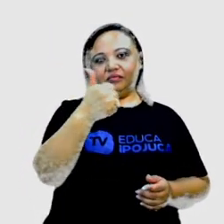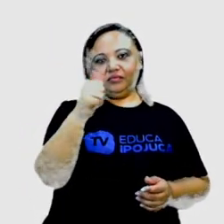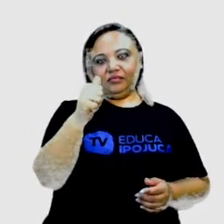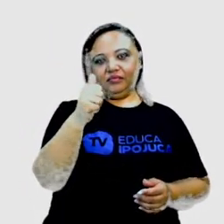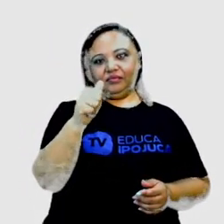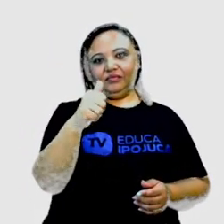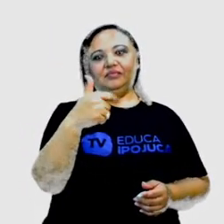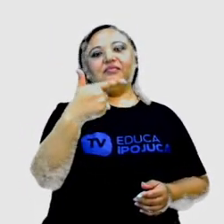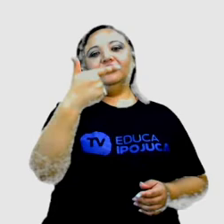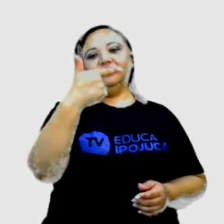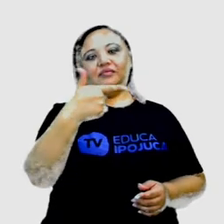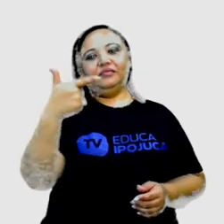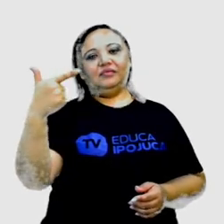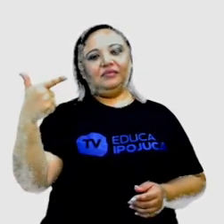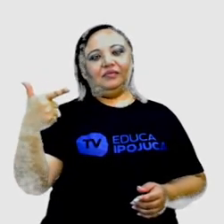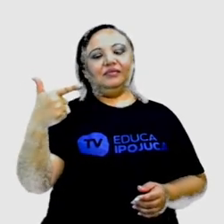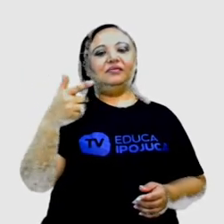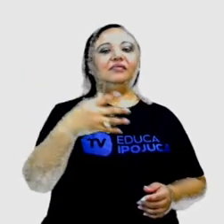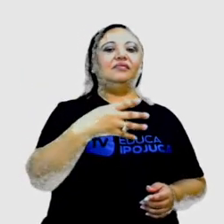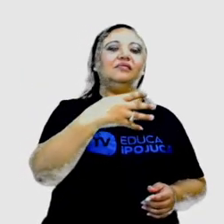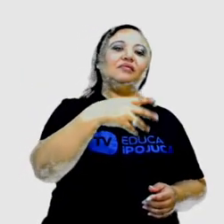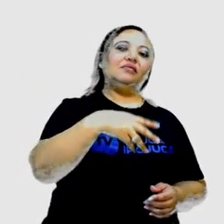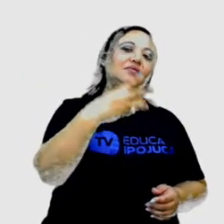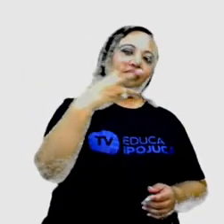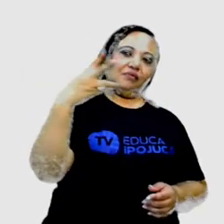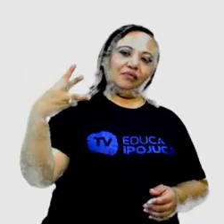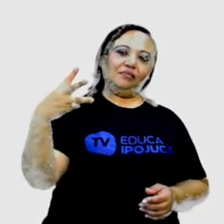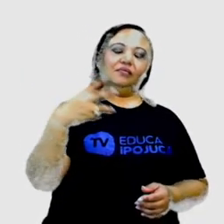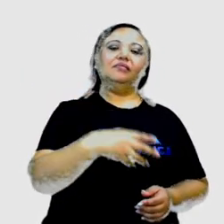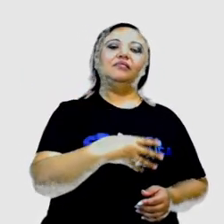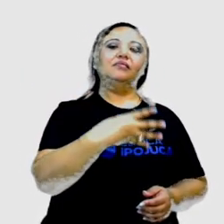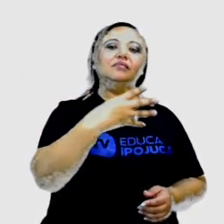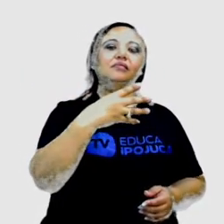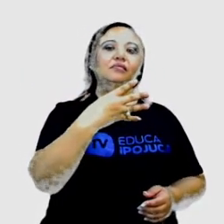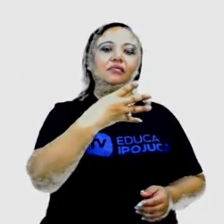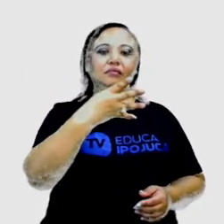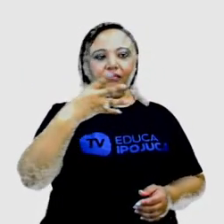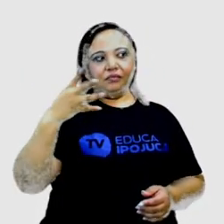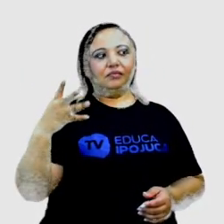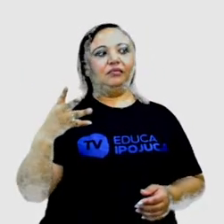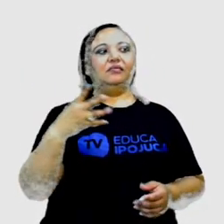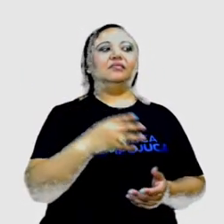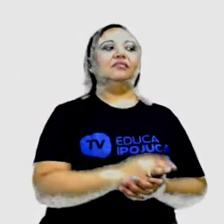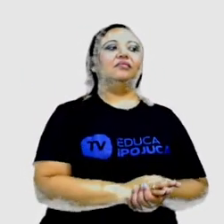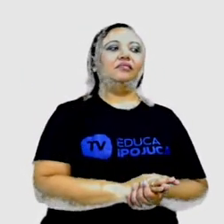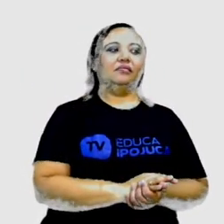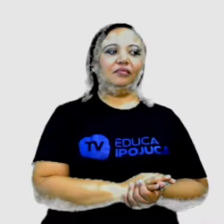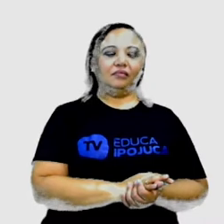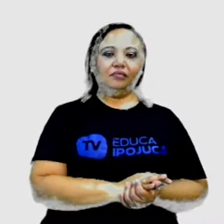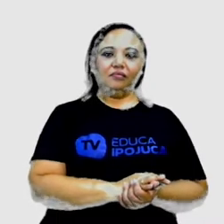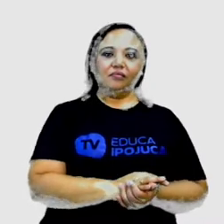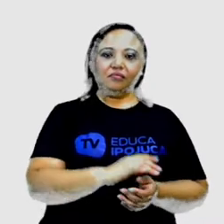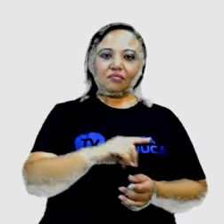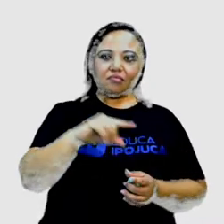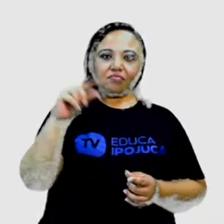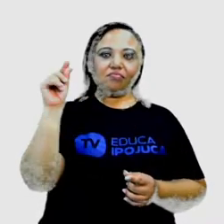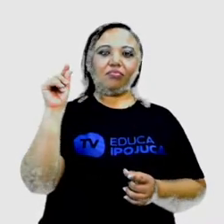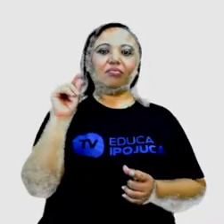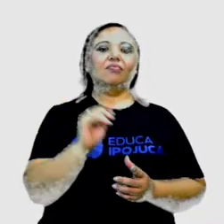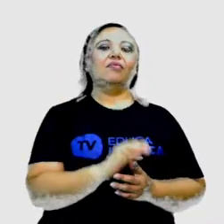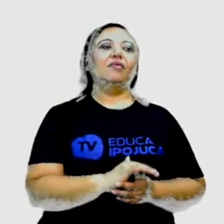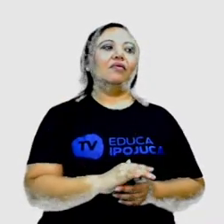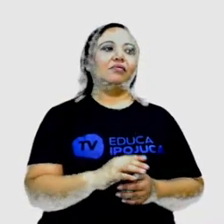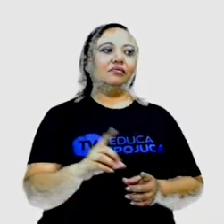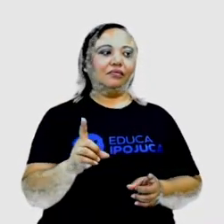22, 33, 44, 55 já passou. Então, 11 é o único